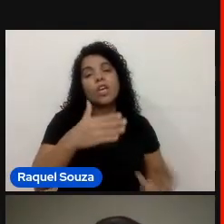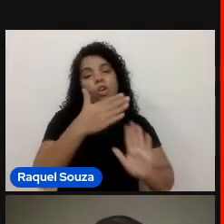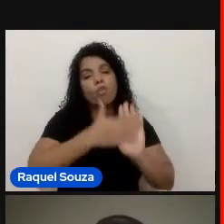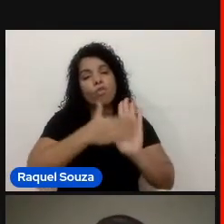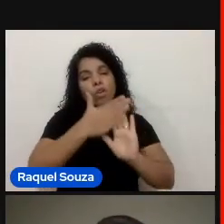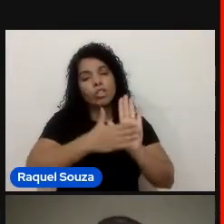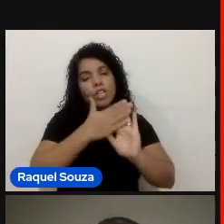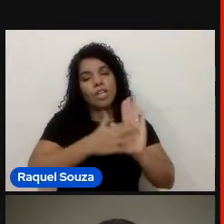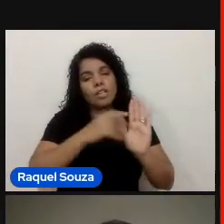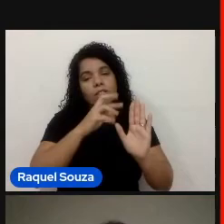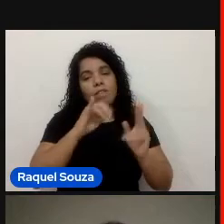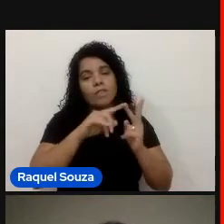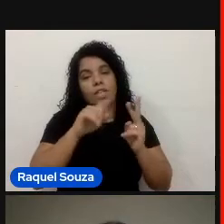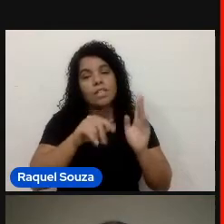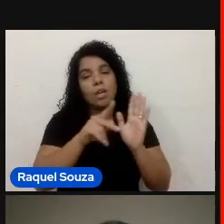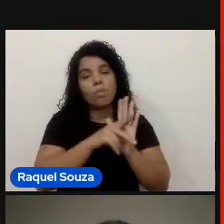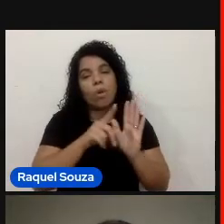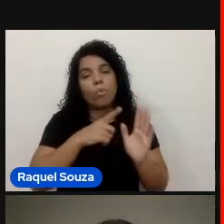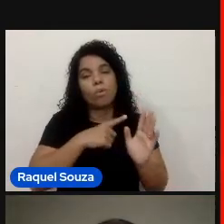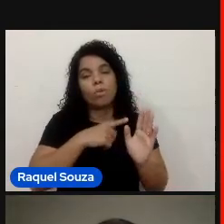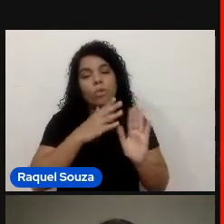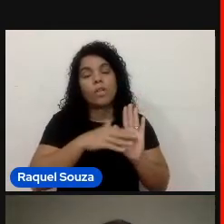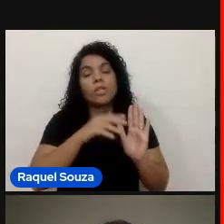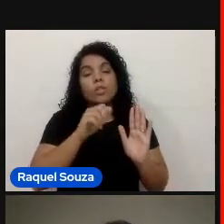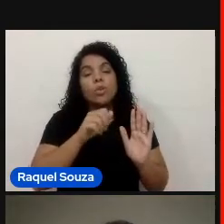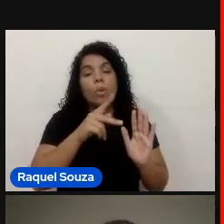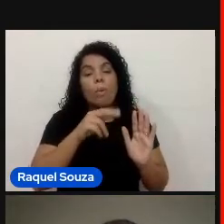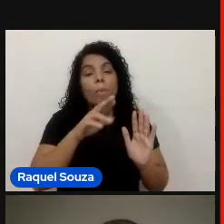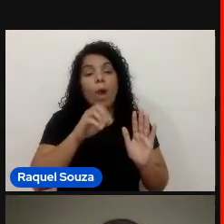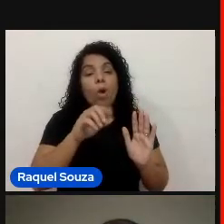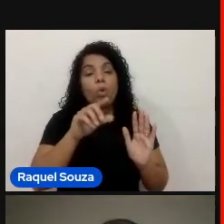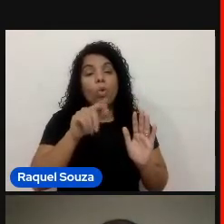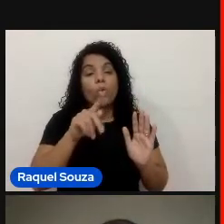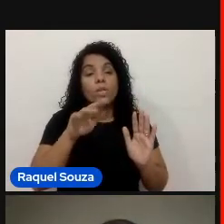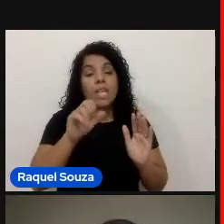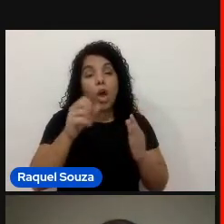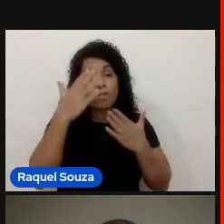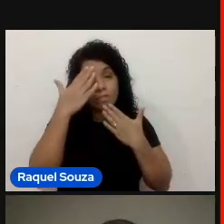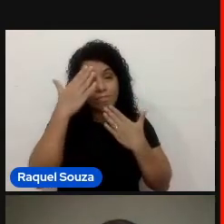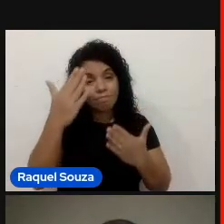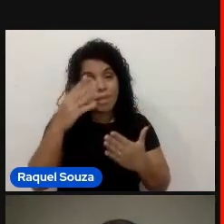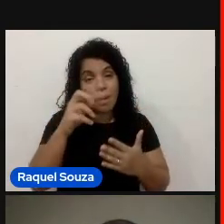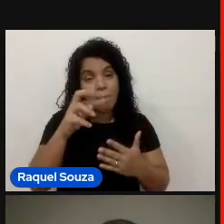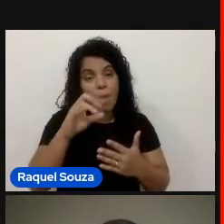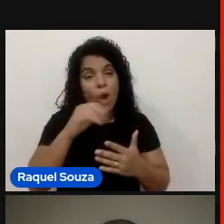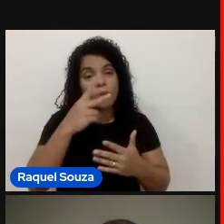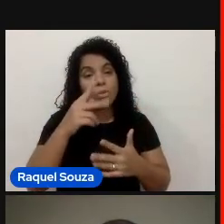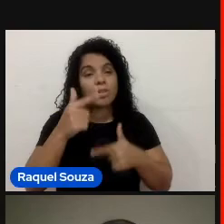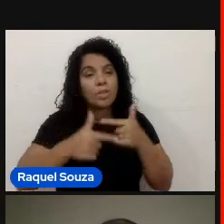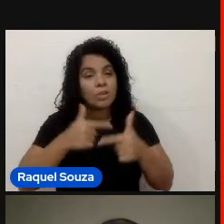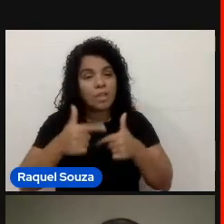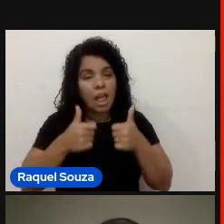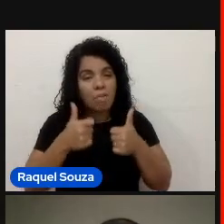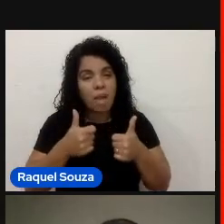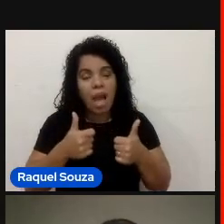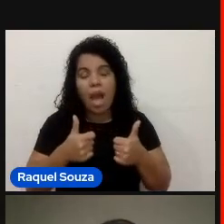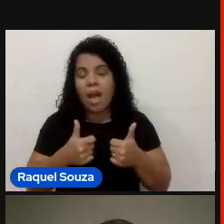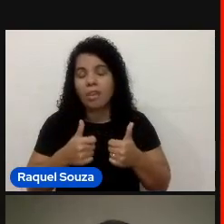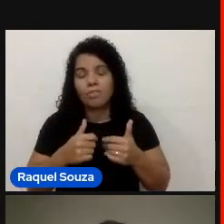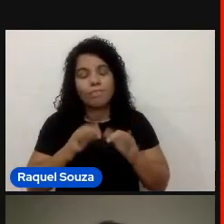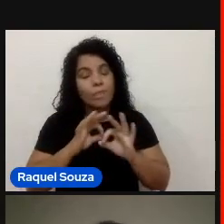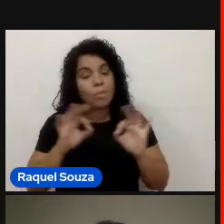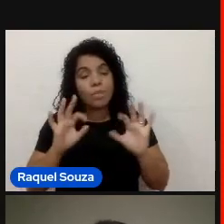Paulo Gonçalves, que estava palestrando mais cedo. Obrigado, Paulo, pelo seu trabalho mensurável para a